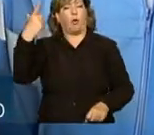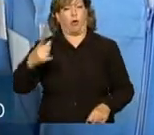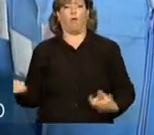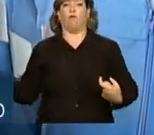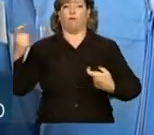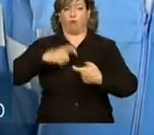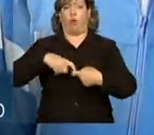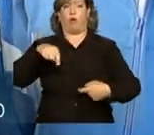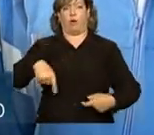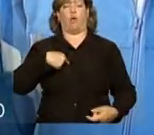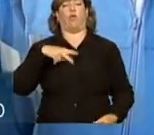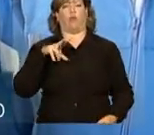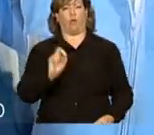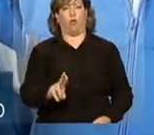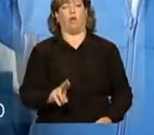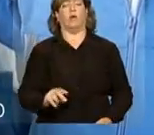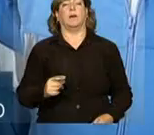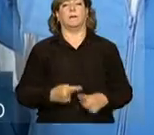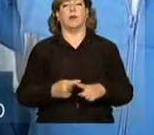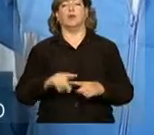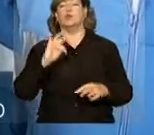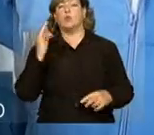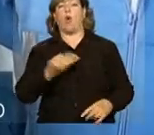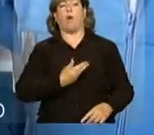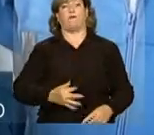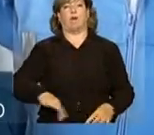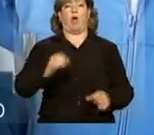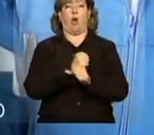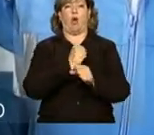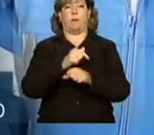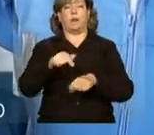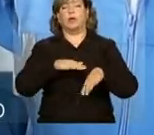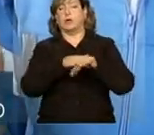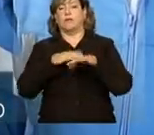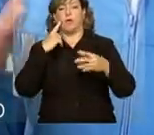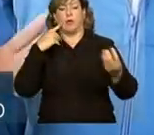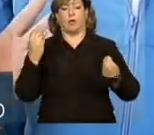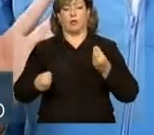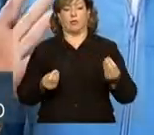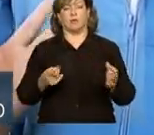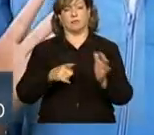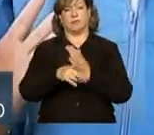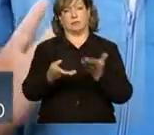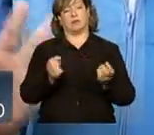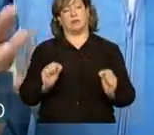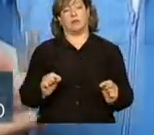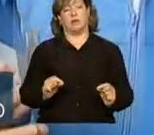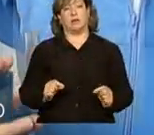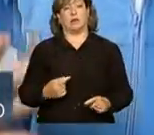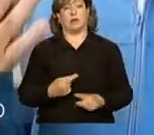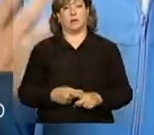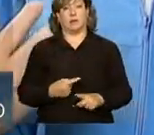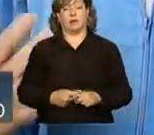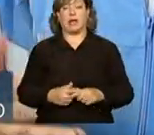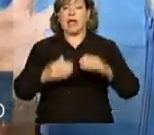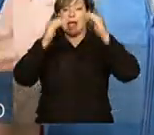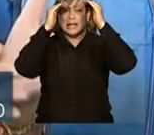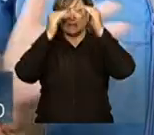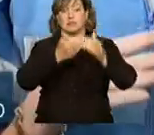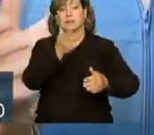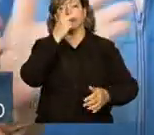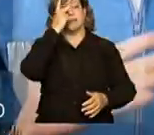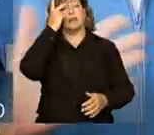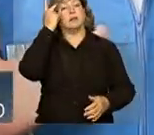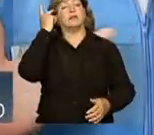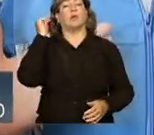todas as obras que o governo federal fez aqui. E não só, meu querido, no mínimo, em respeito às pessoas, a